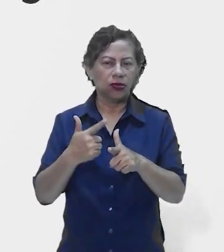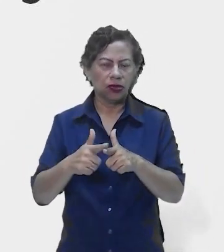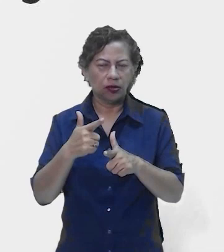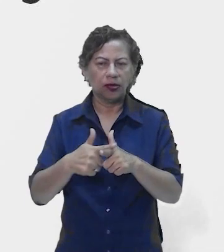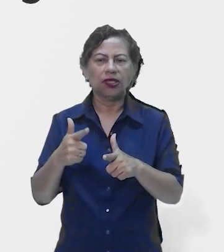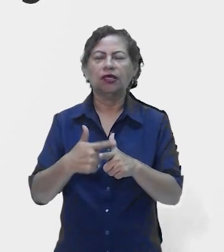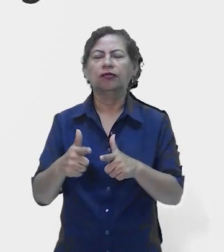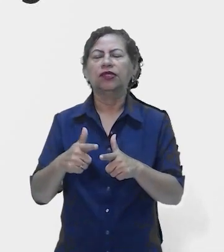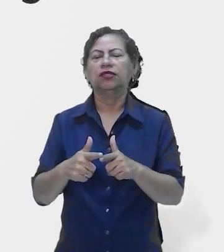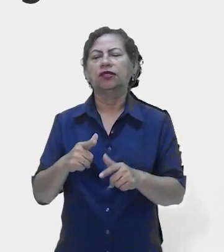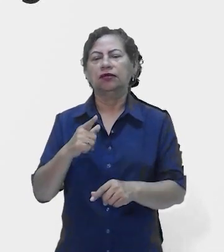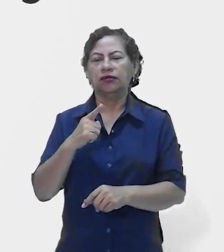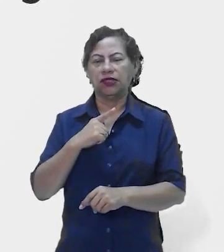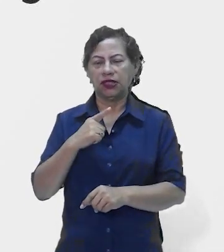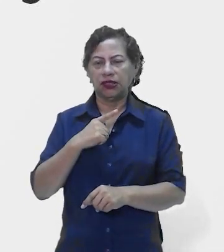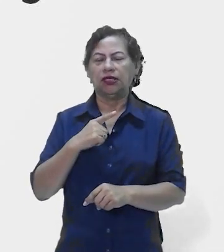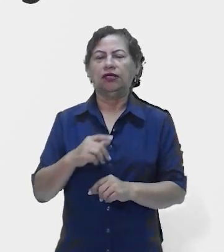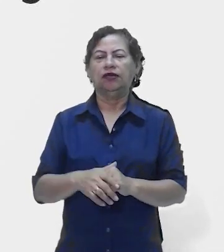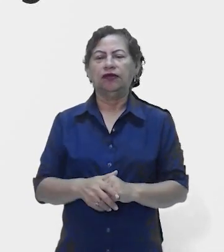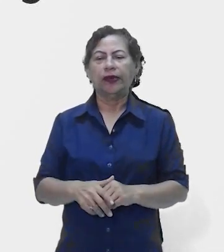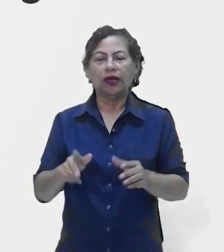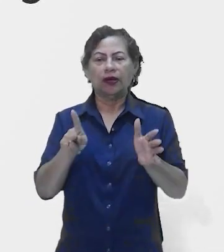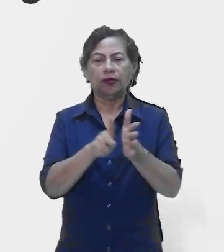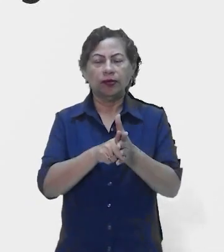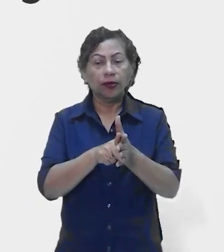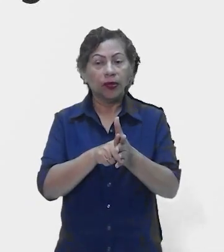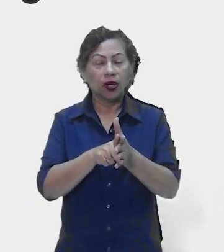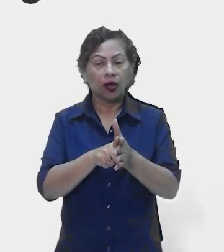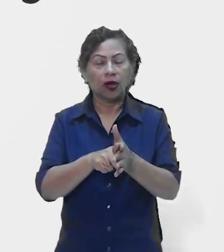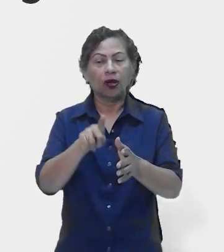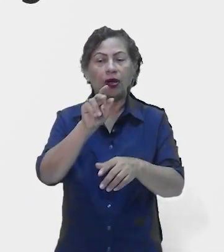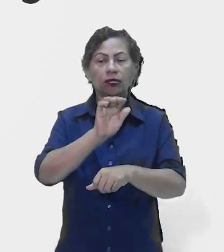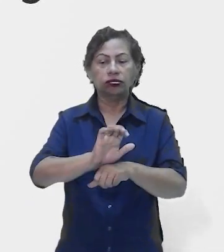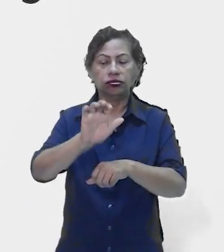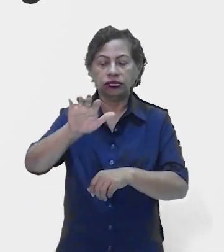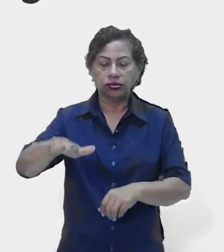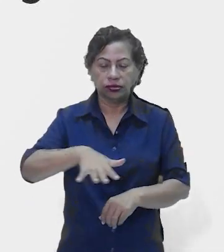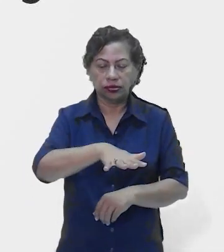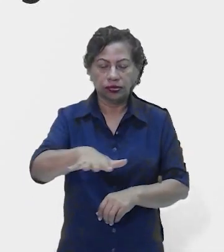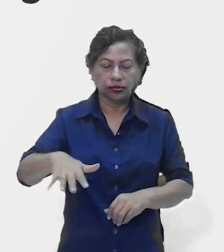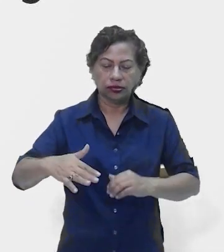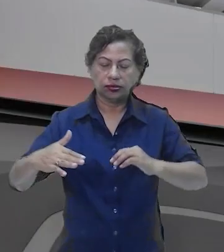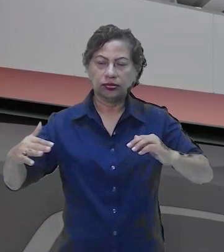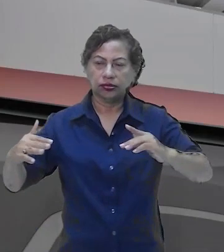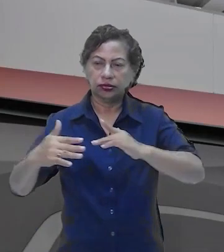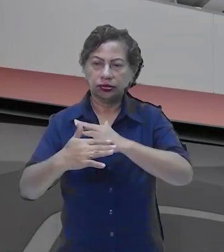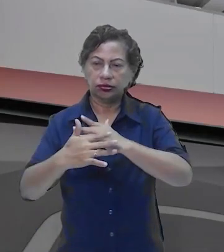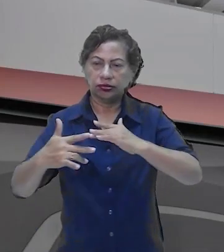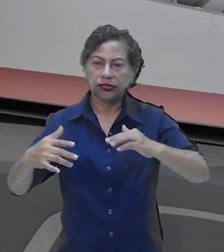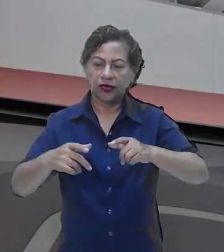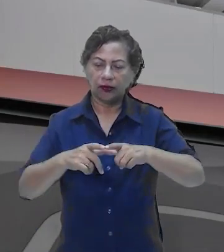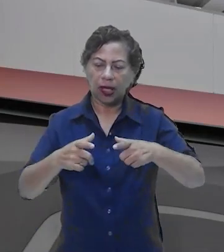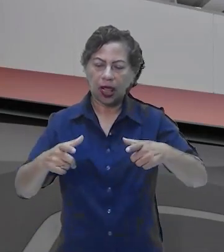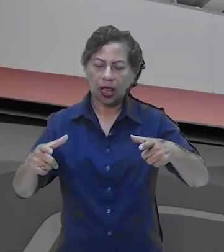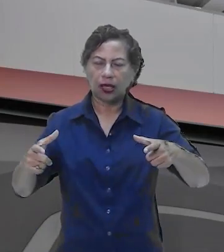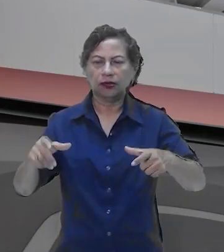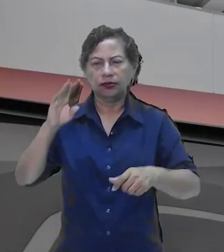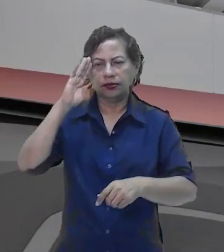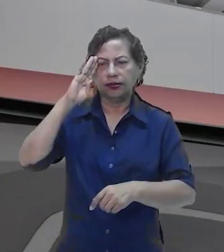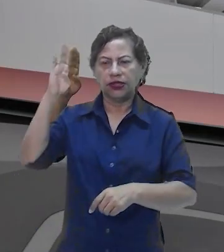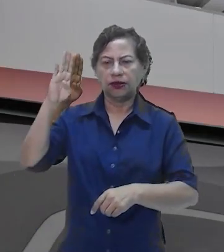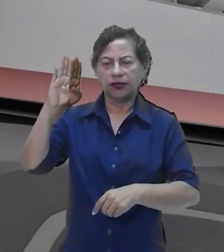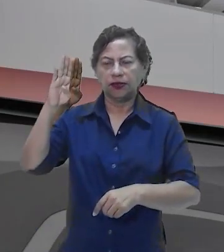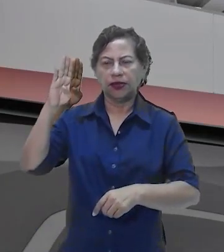que são recorrentes, característicos do espaço urbano brasileiro, principalmente das